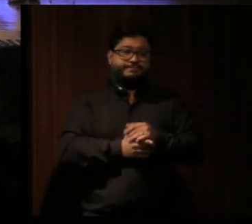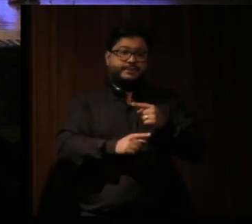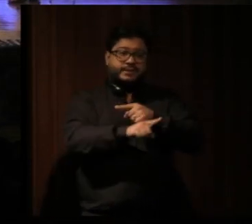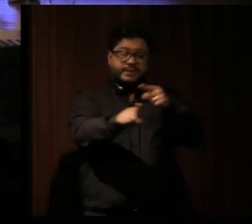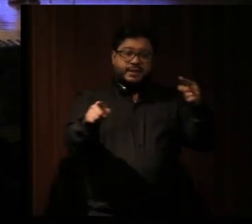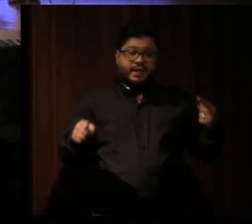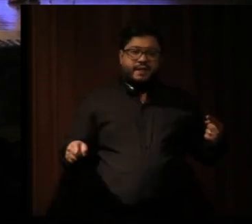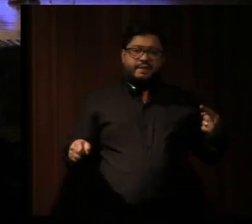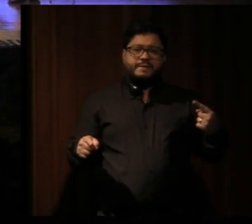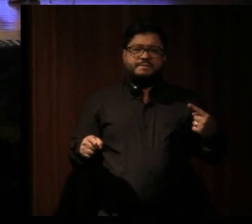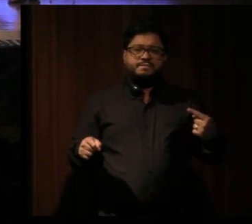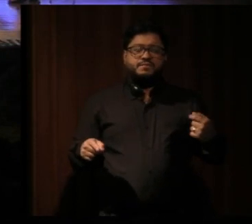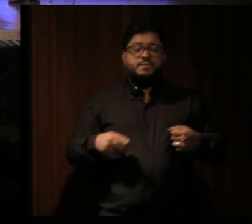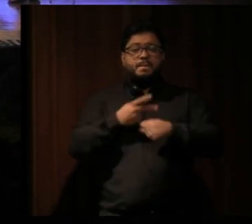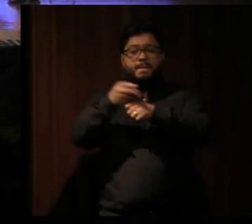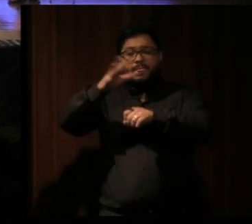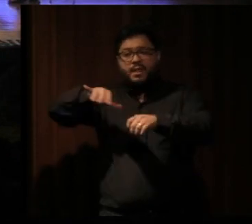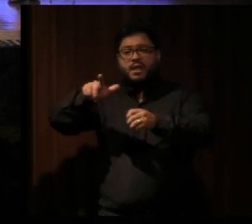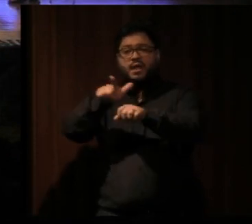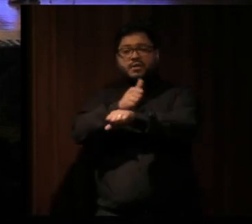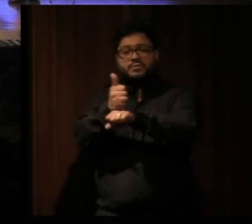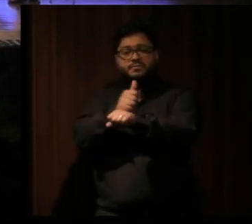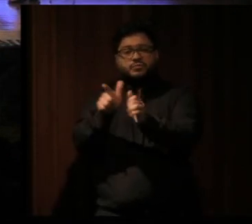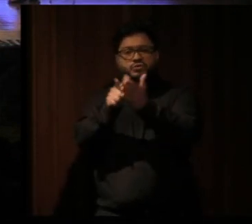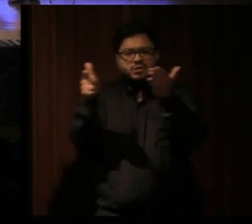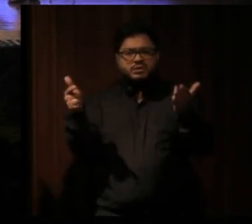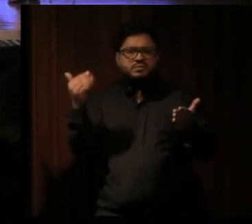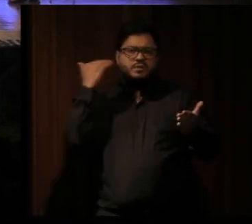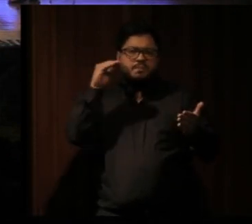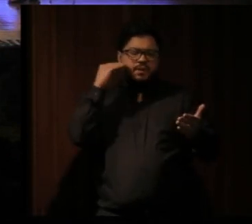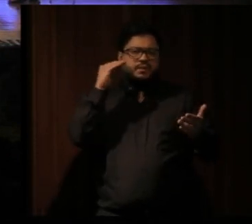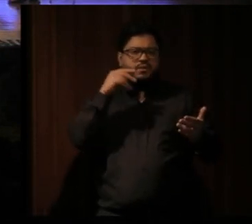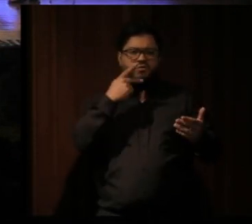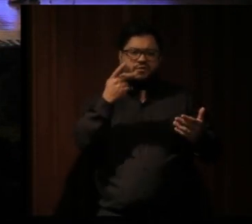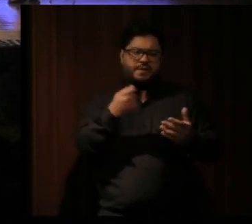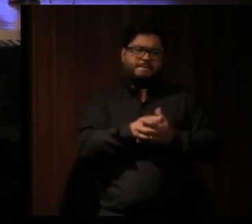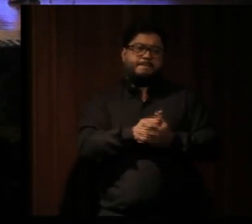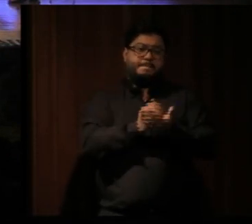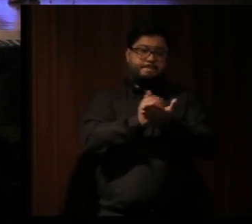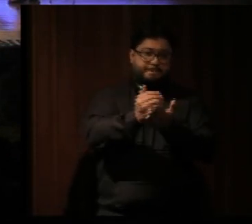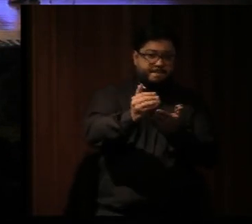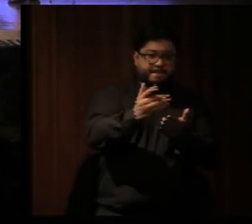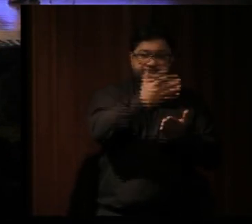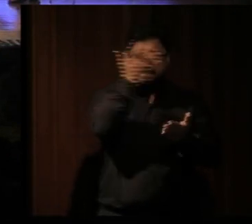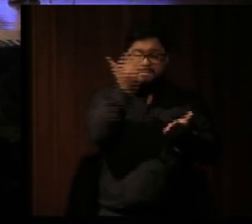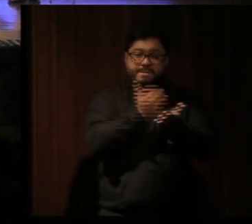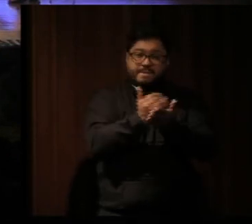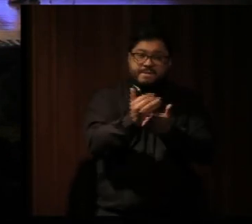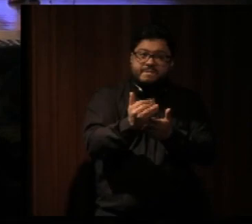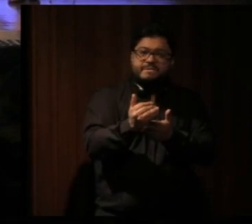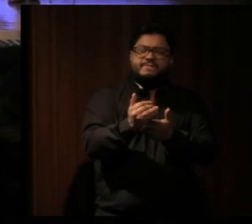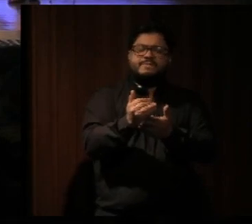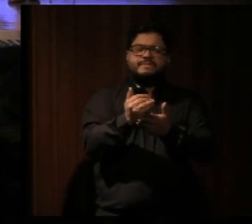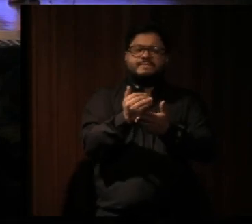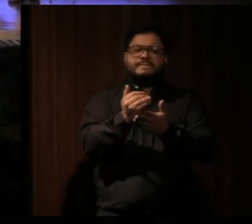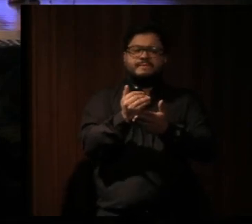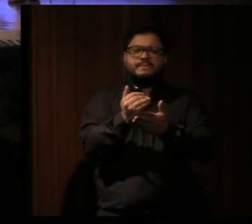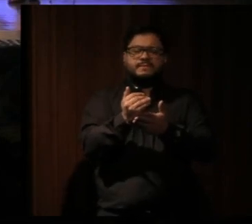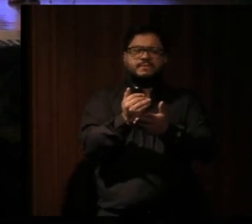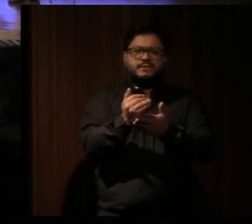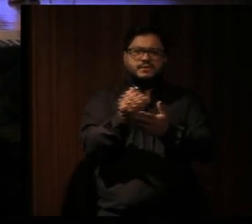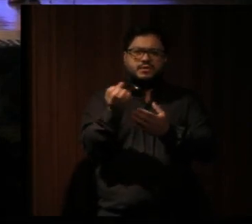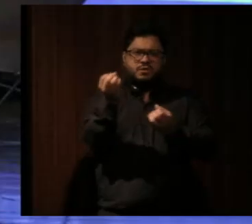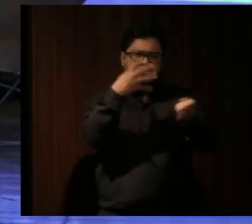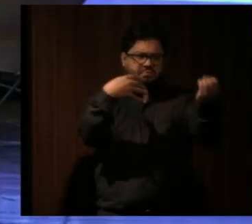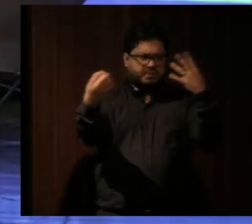procuram na no jornalismo para entender é o que eu falei no começo as pessoas começaram a receber as